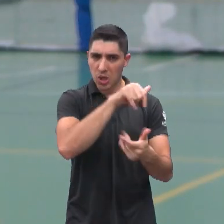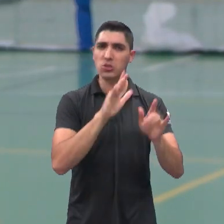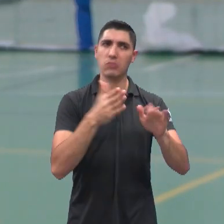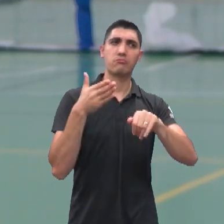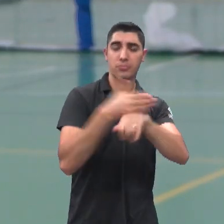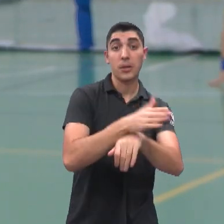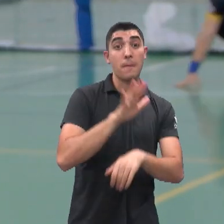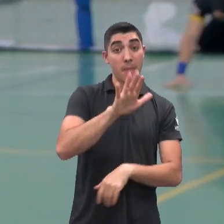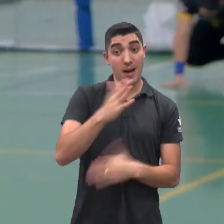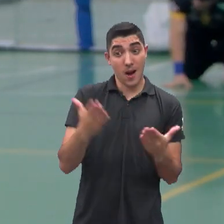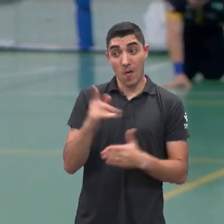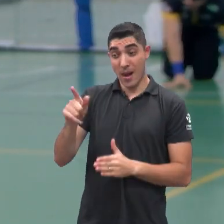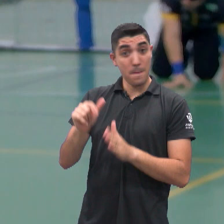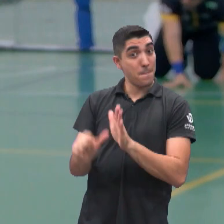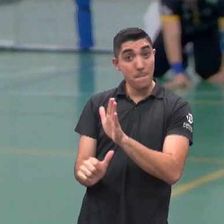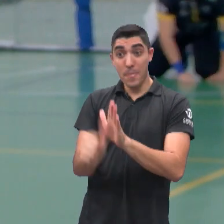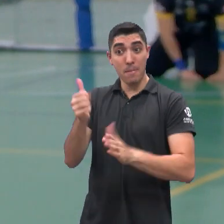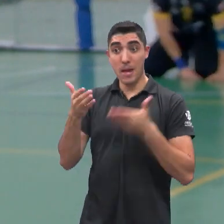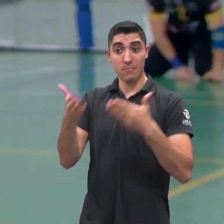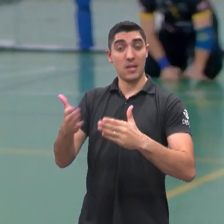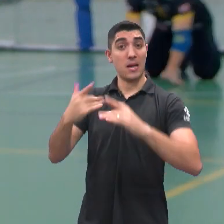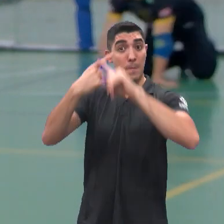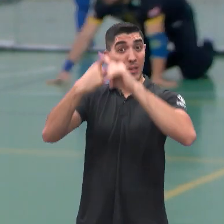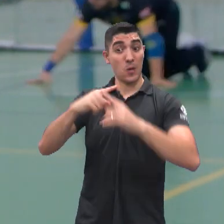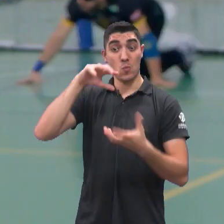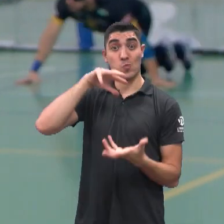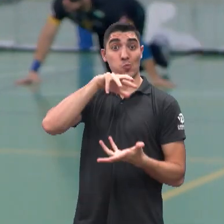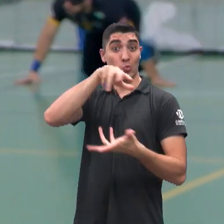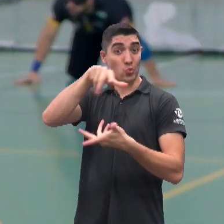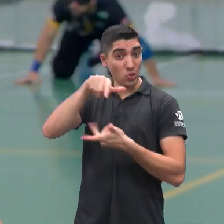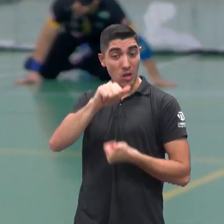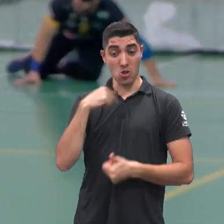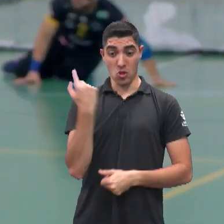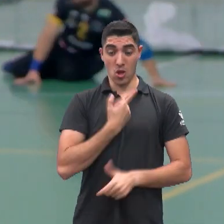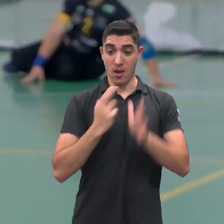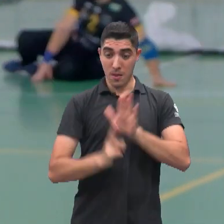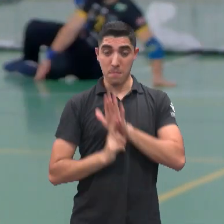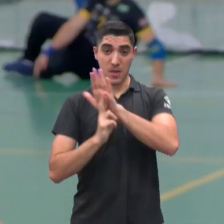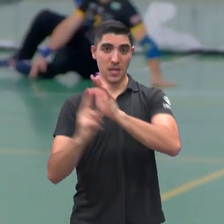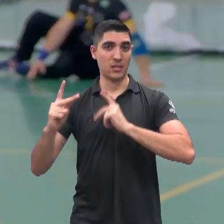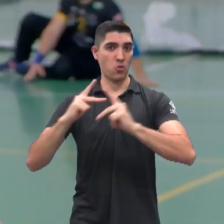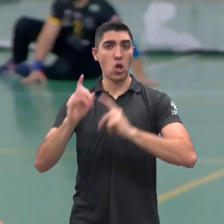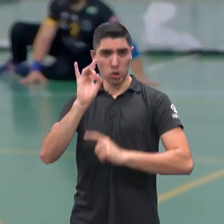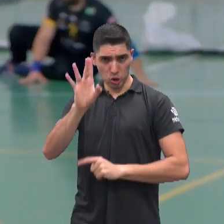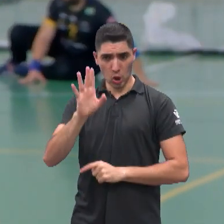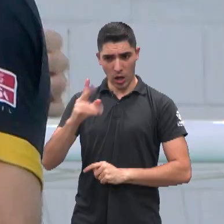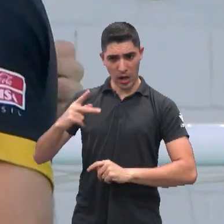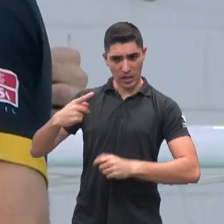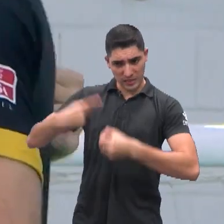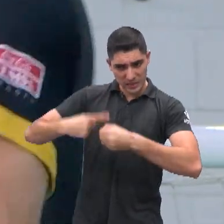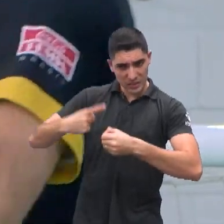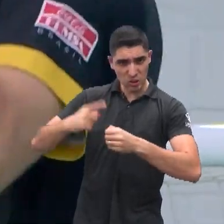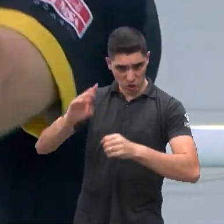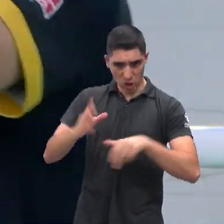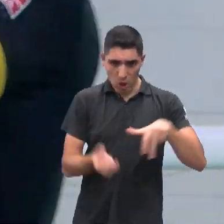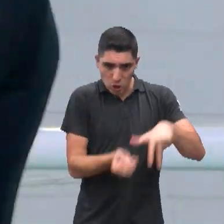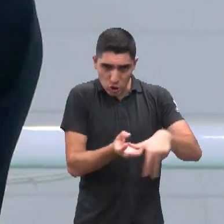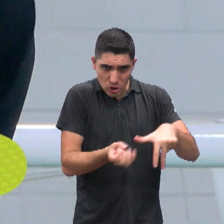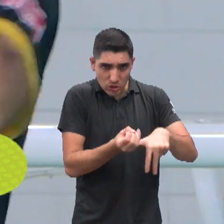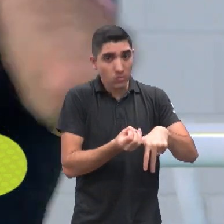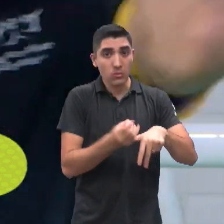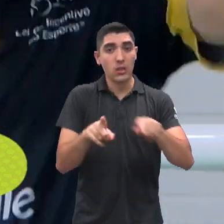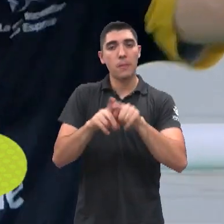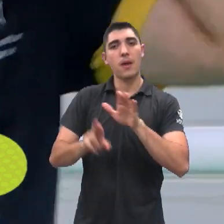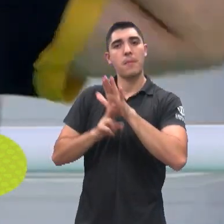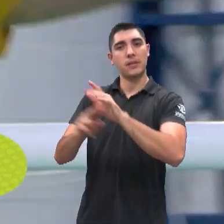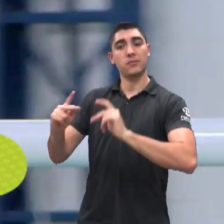está preparado para estar representando São José, né? Porque não só como Athlon, a gente representa a nossa cidade, né, que é São José dos Campos. O Emerson é capitão